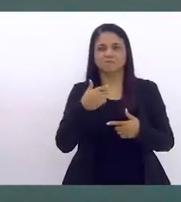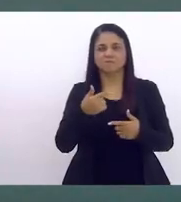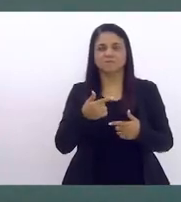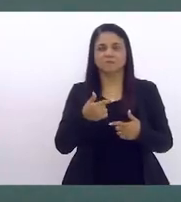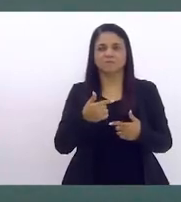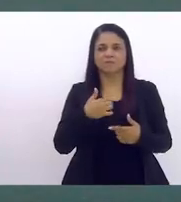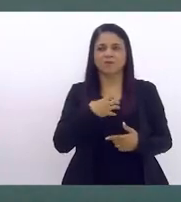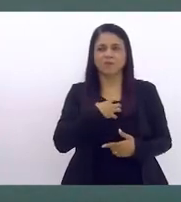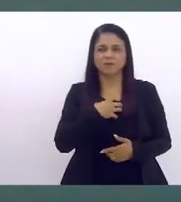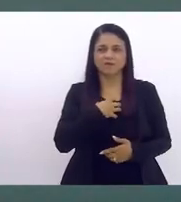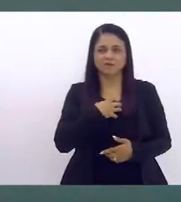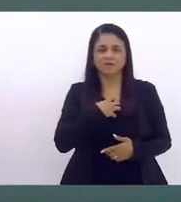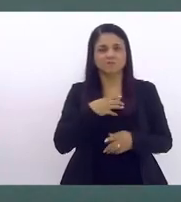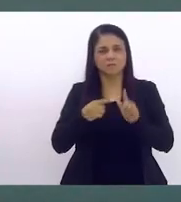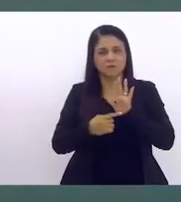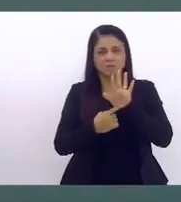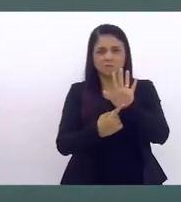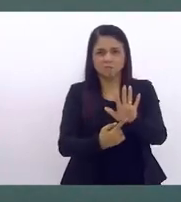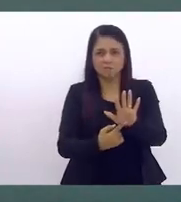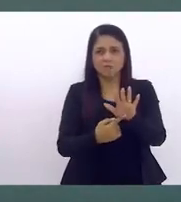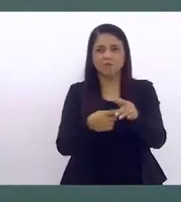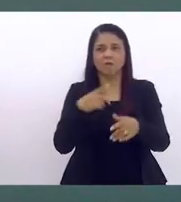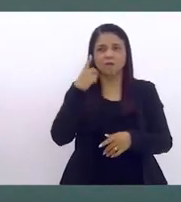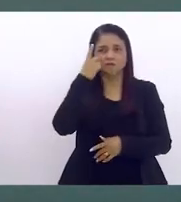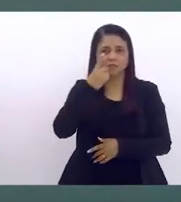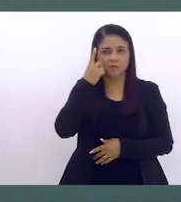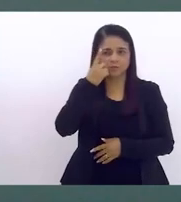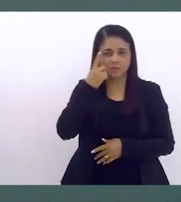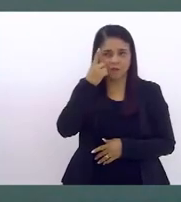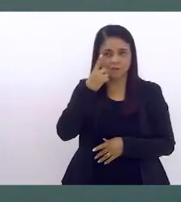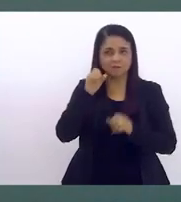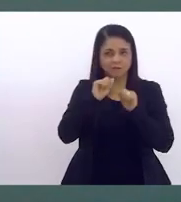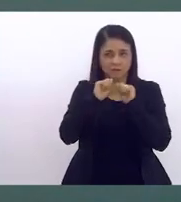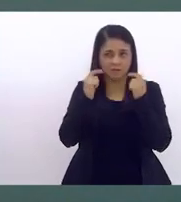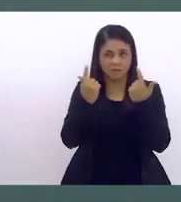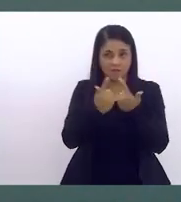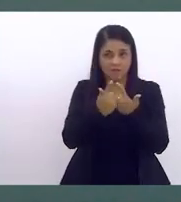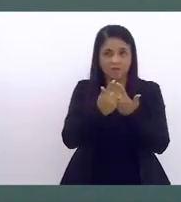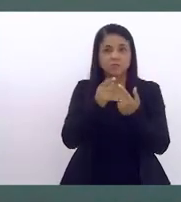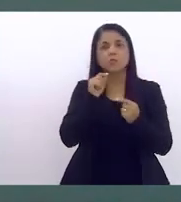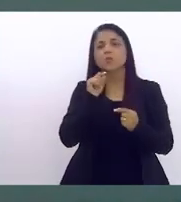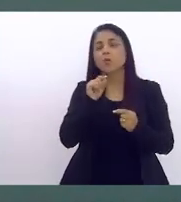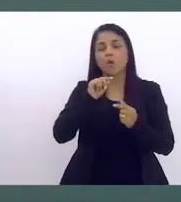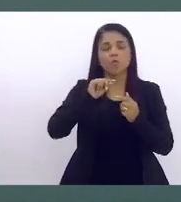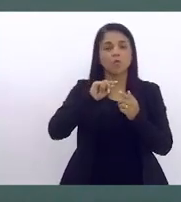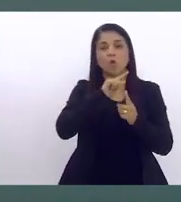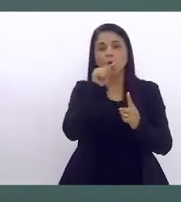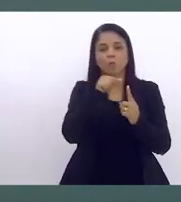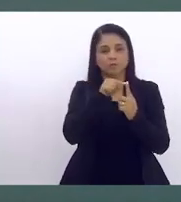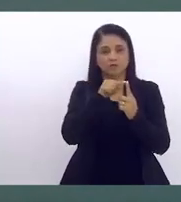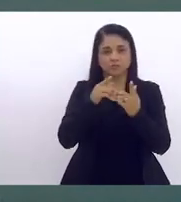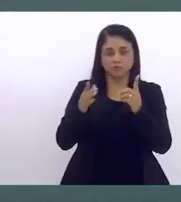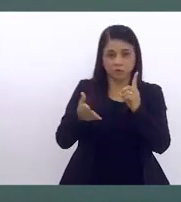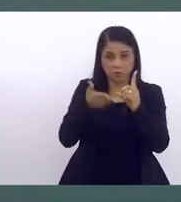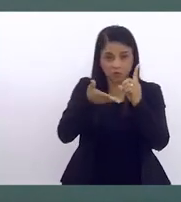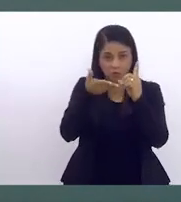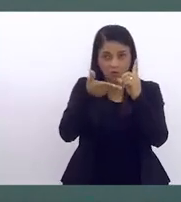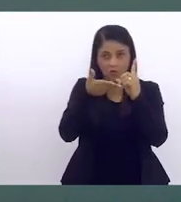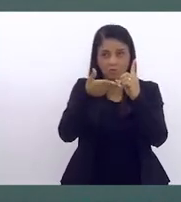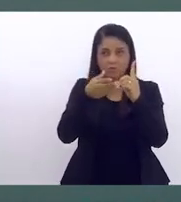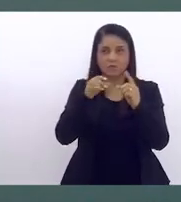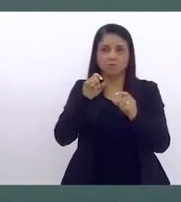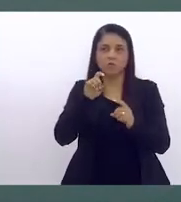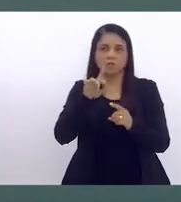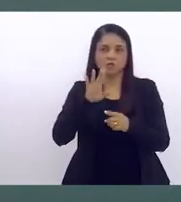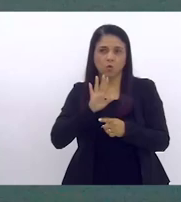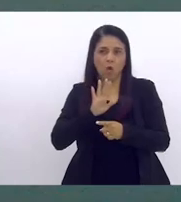serviço, mas para apresentar aos deputados, às equipes, qual era a função da doula. Porque a gente entendia que assim, não adiantava a